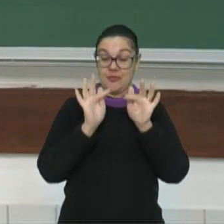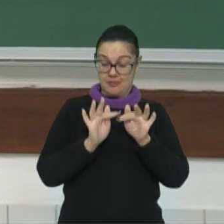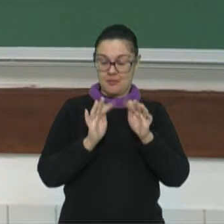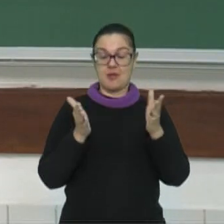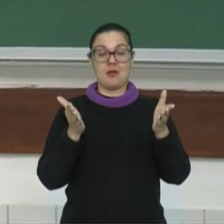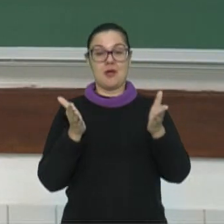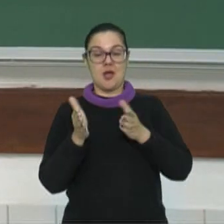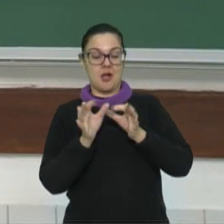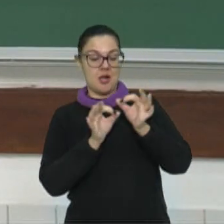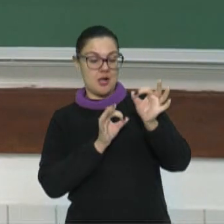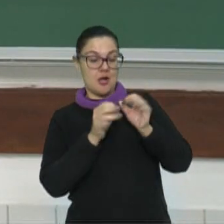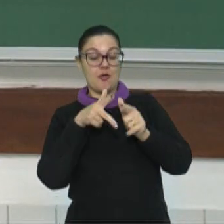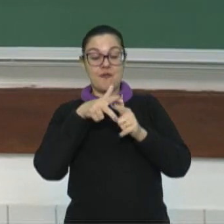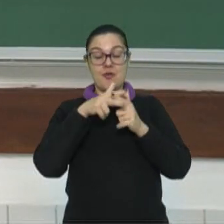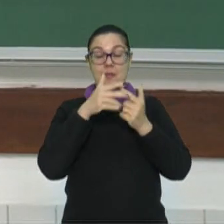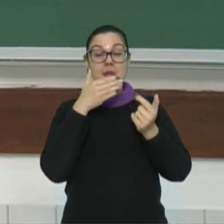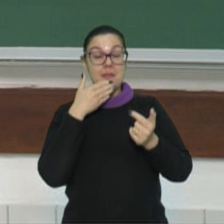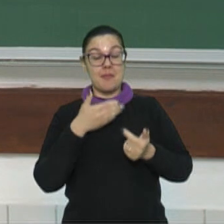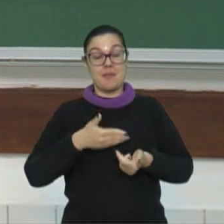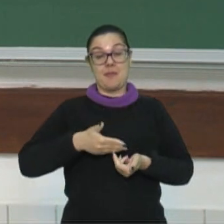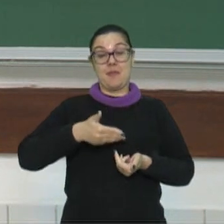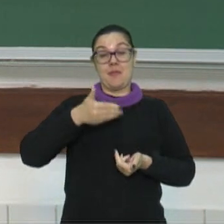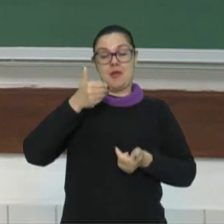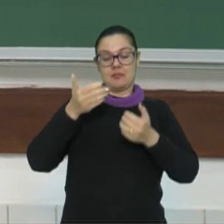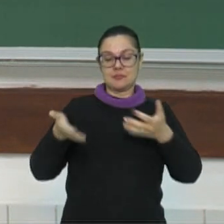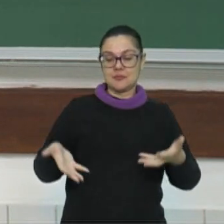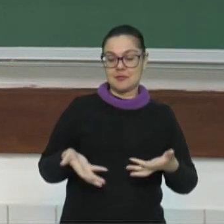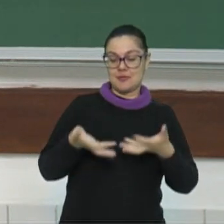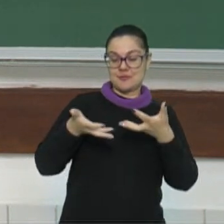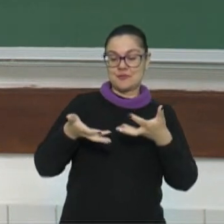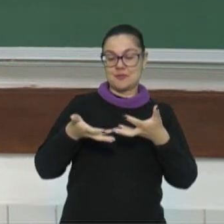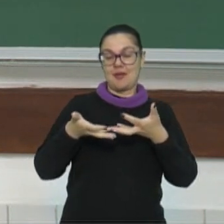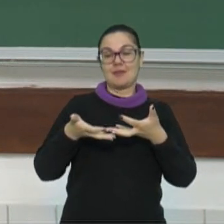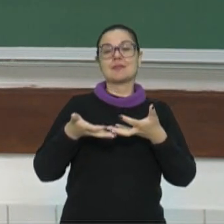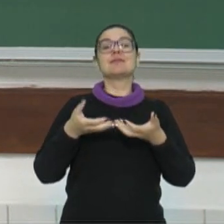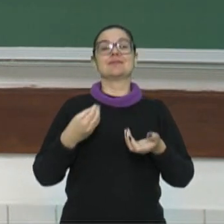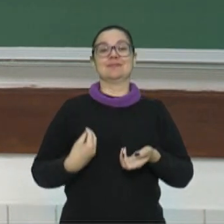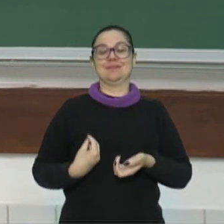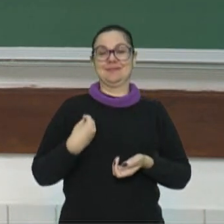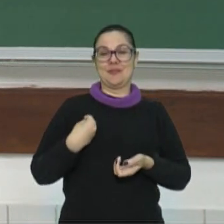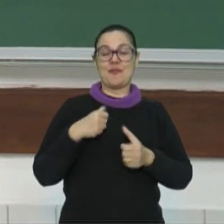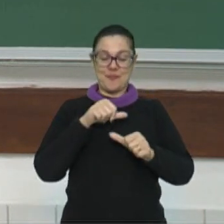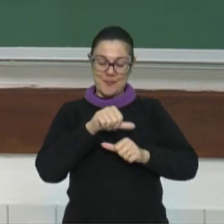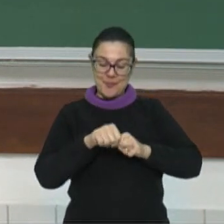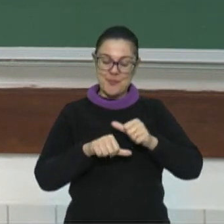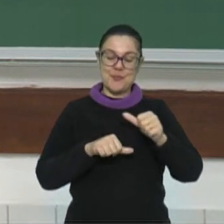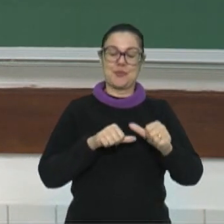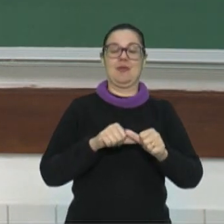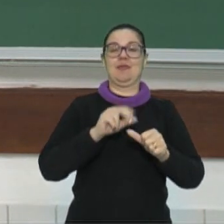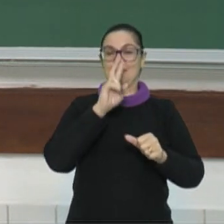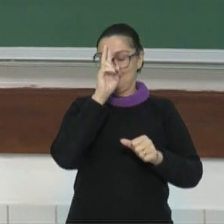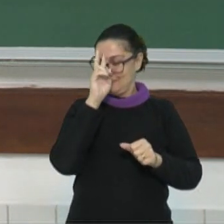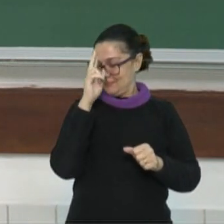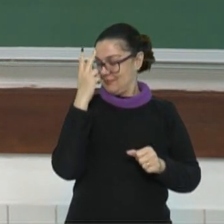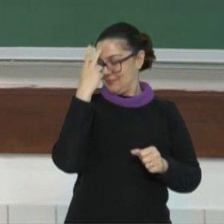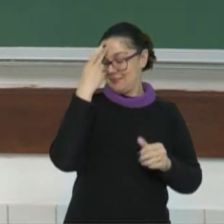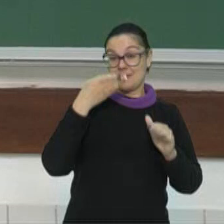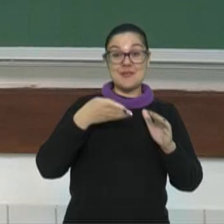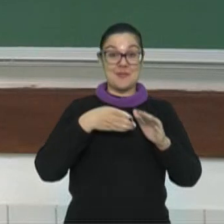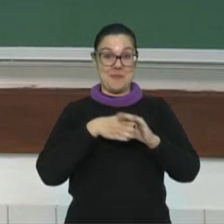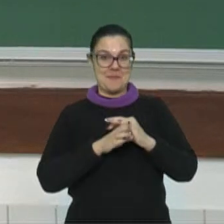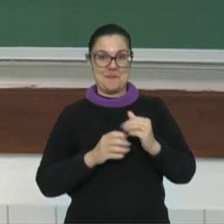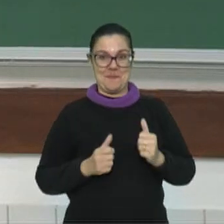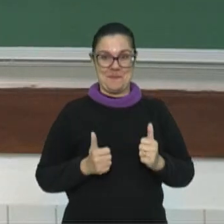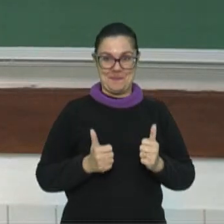vai para ferramentas que podem auxiliar a gente a melhorar, a mudar, a transformar o nosso